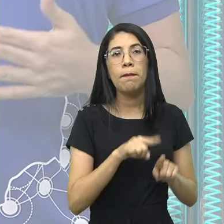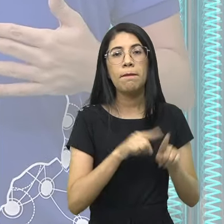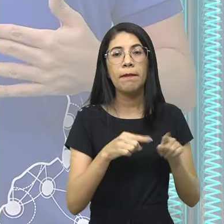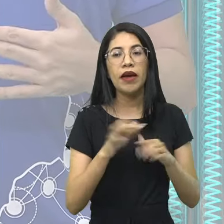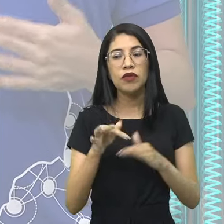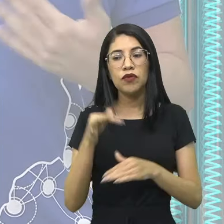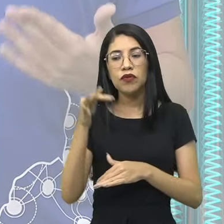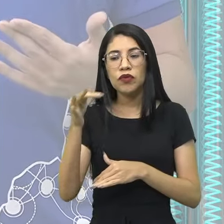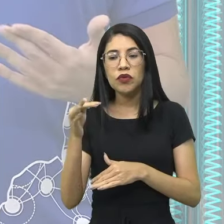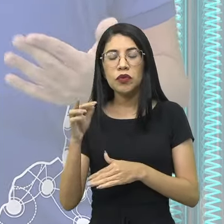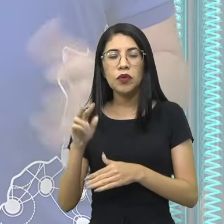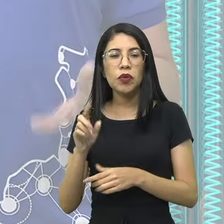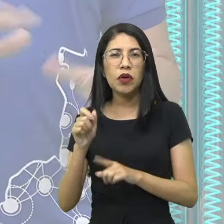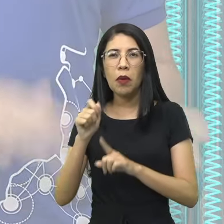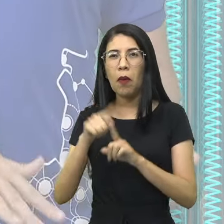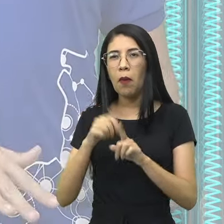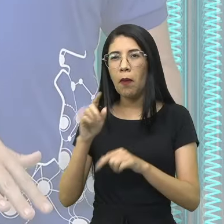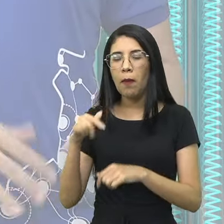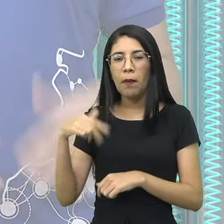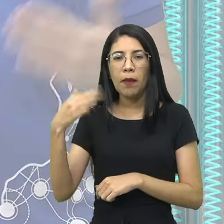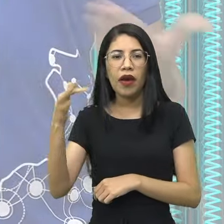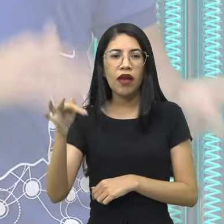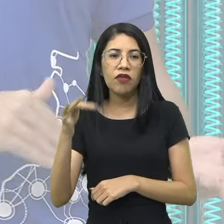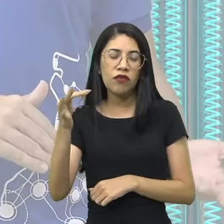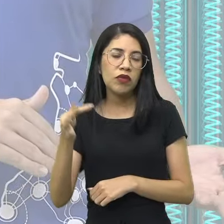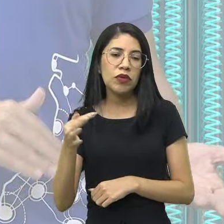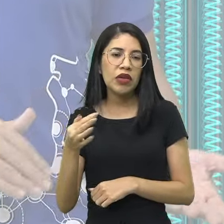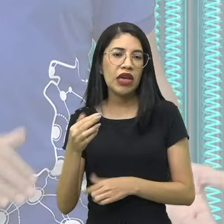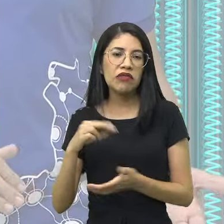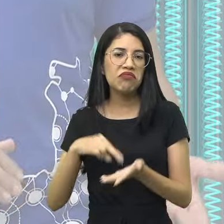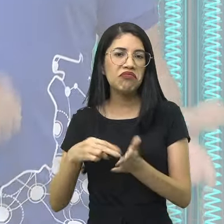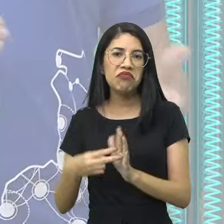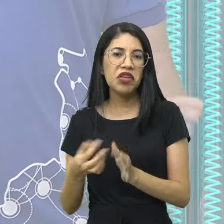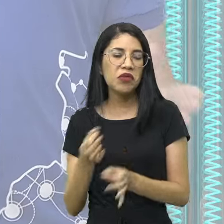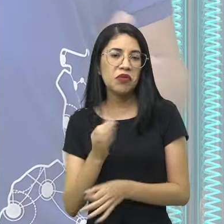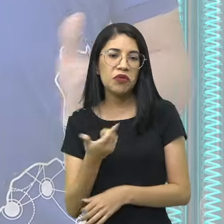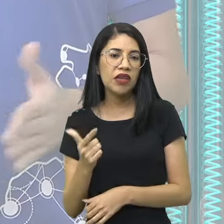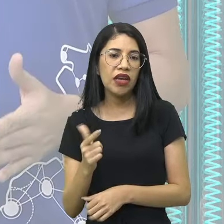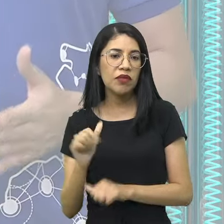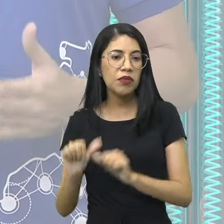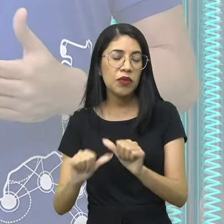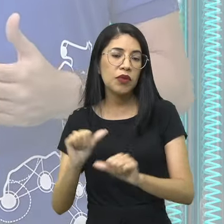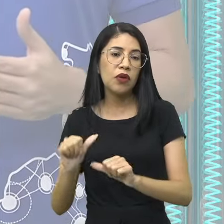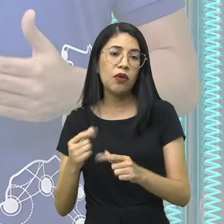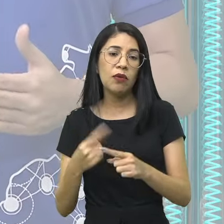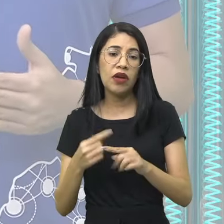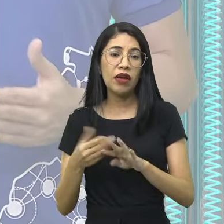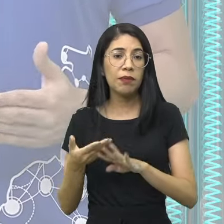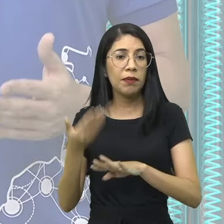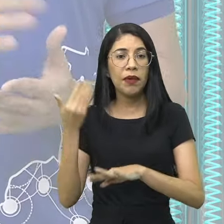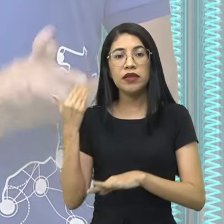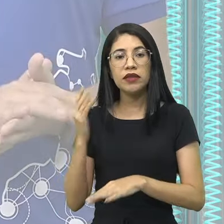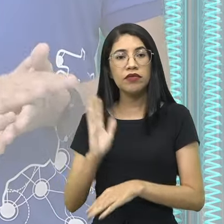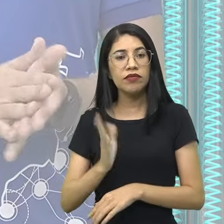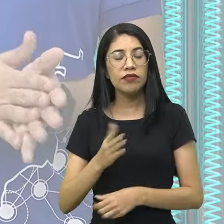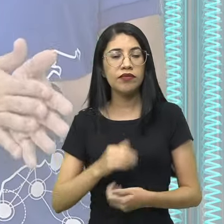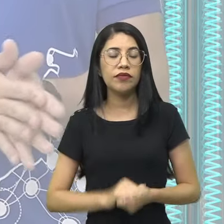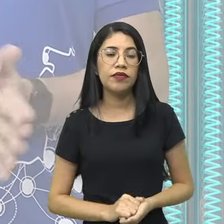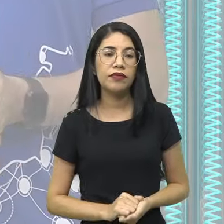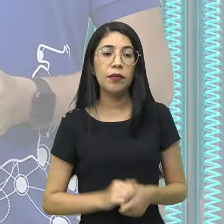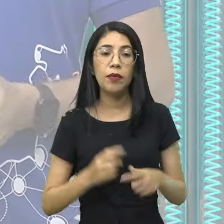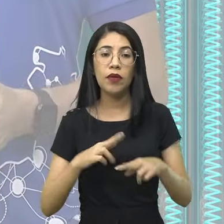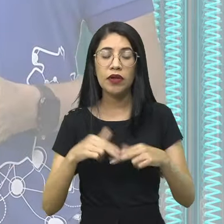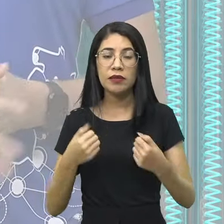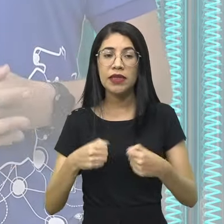vá olhar daqui a um mês, já não faça sentido, porque o assunto já passou, por isso que ela é atual, certo?